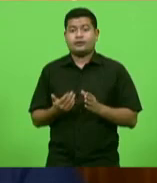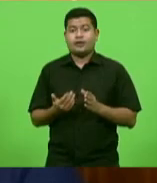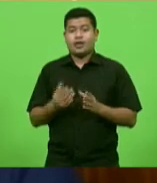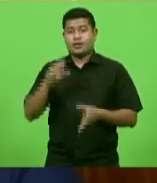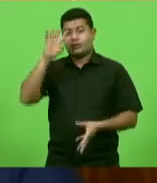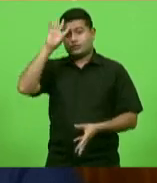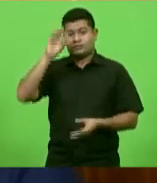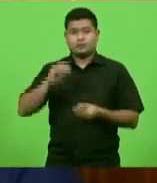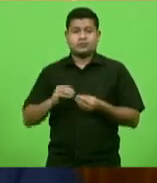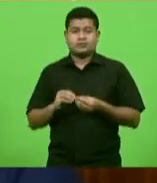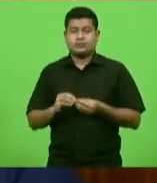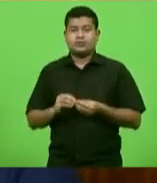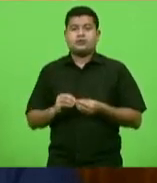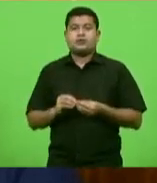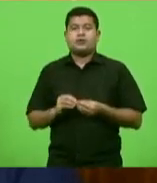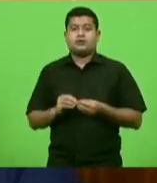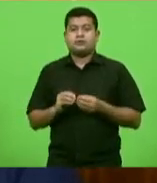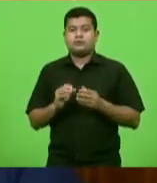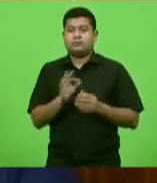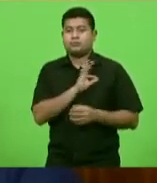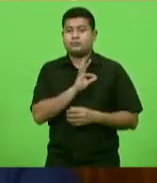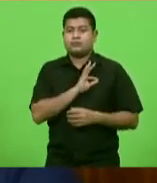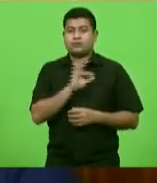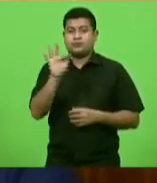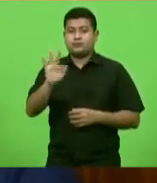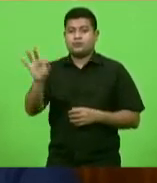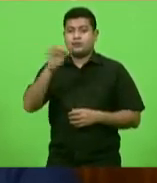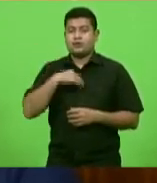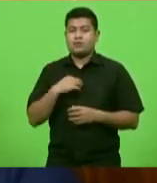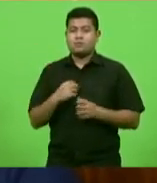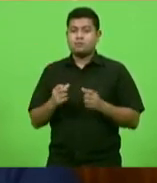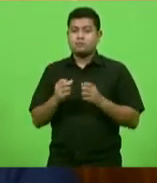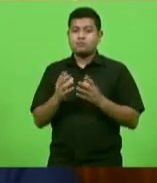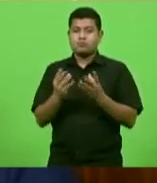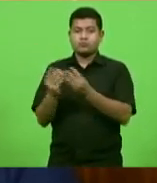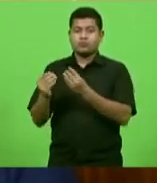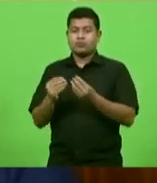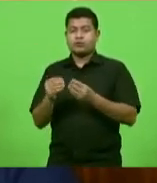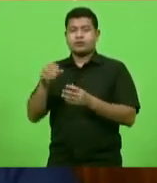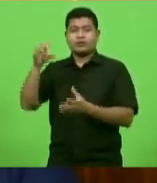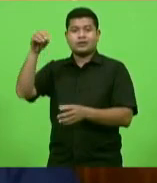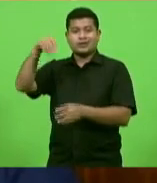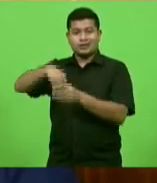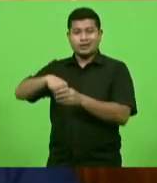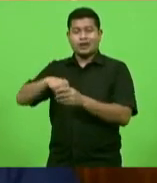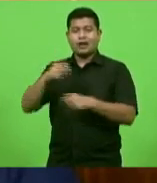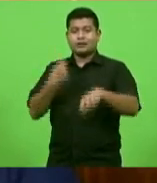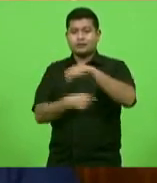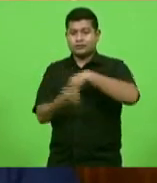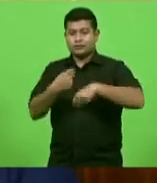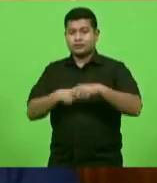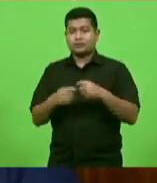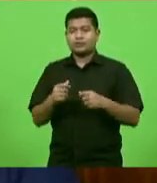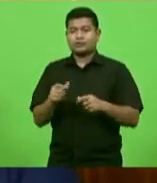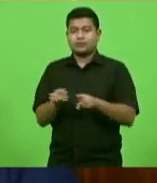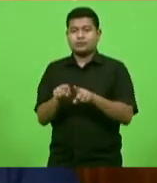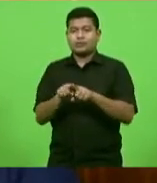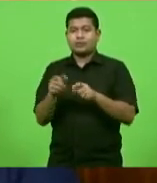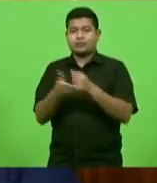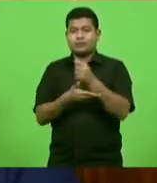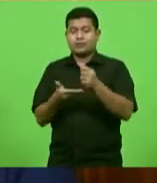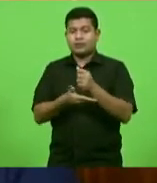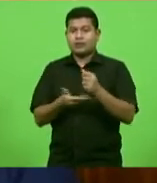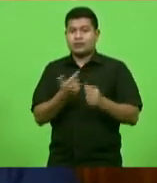essa conclusão da Polícia Federal ter sido muito comemorada dentro do centro administrativo e pela base do governo na